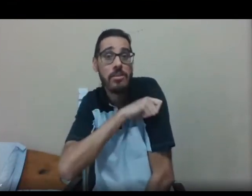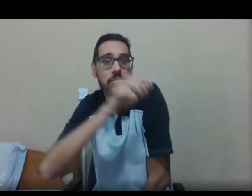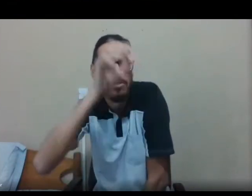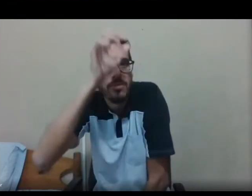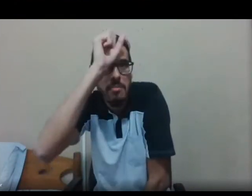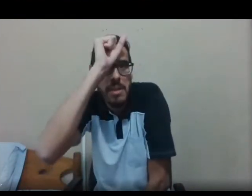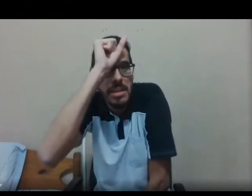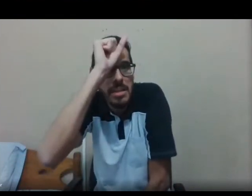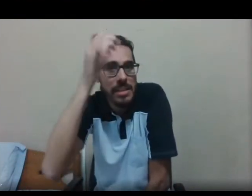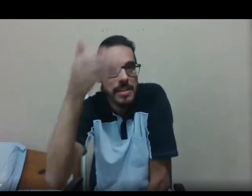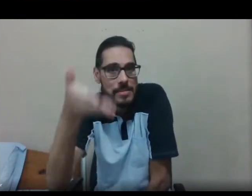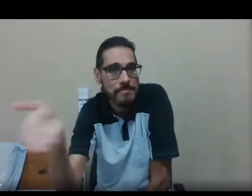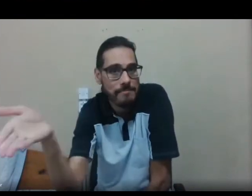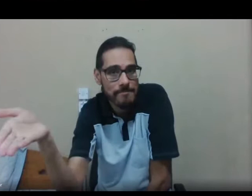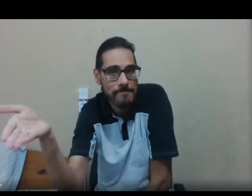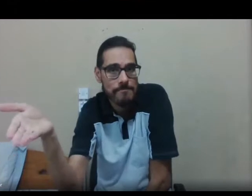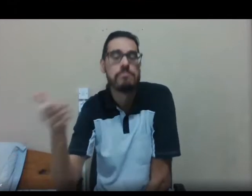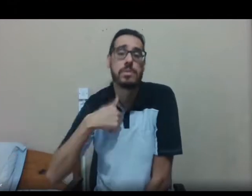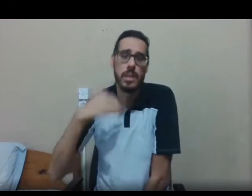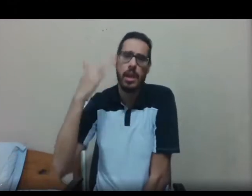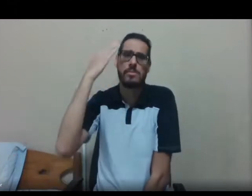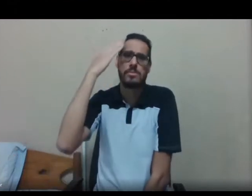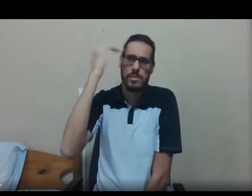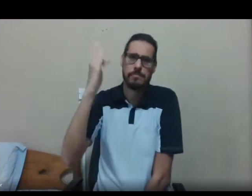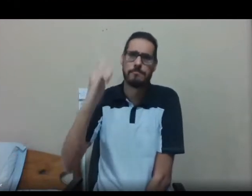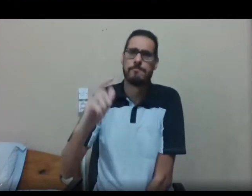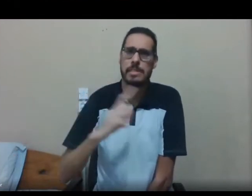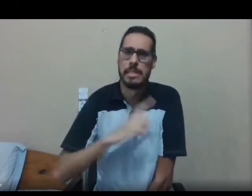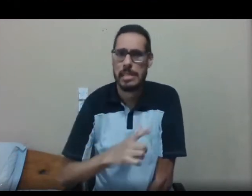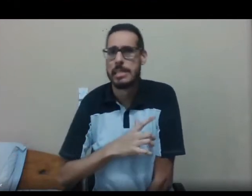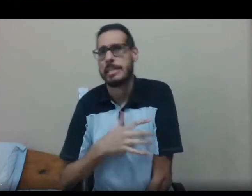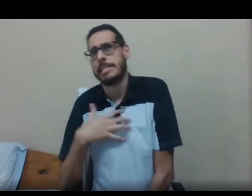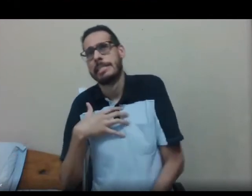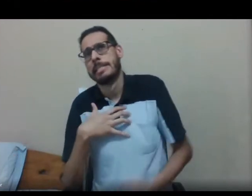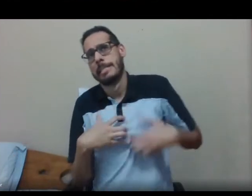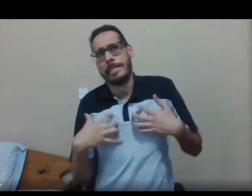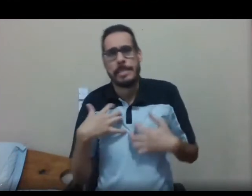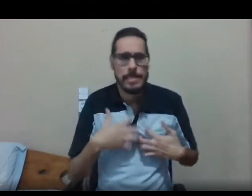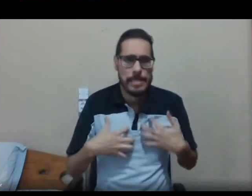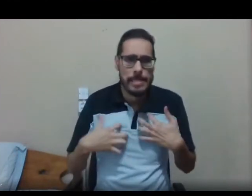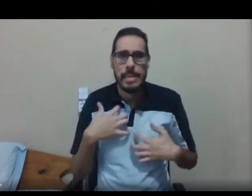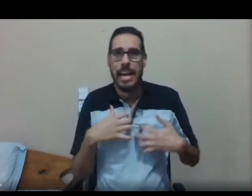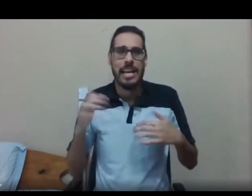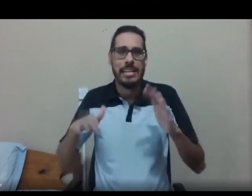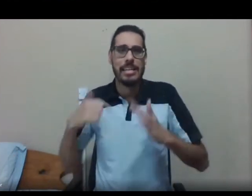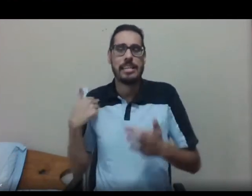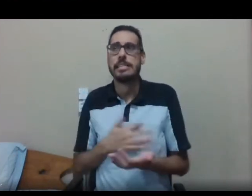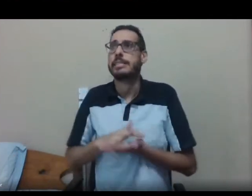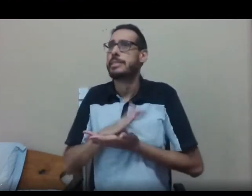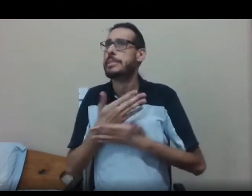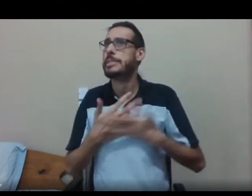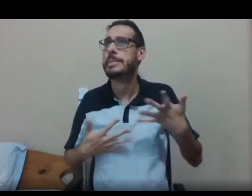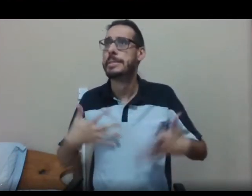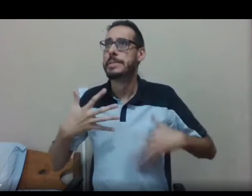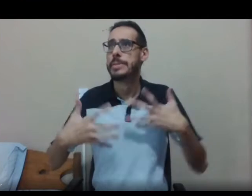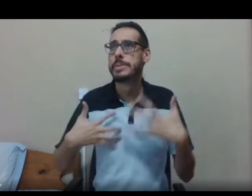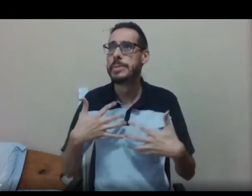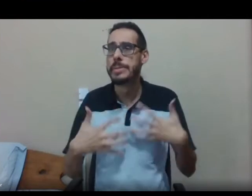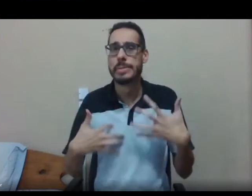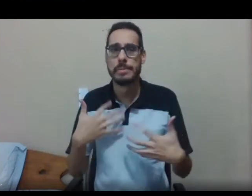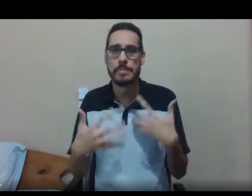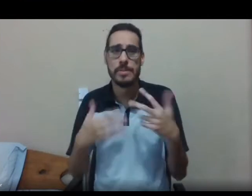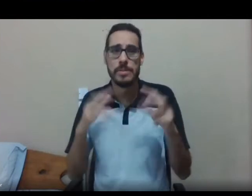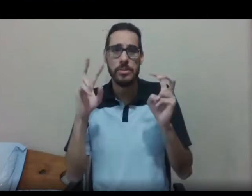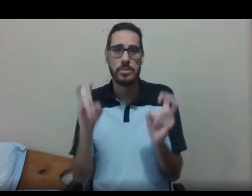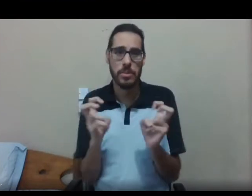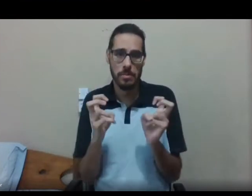atinja o objetivo principal, né, do ser docente, que é ensinar, tá bom? Então, é aqui algo que a gente